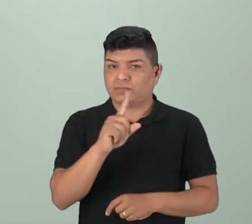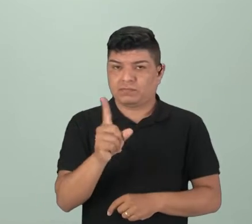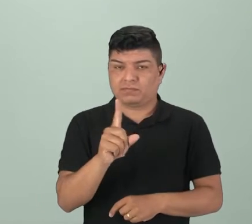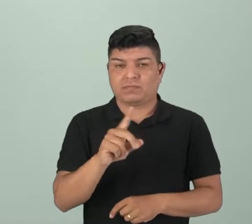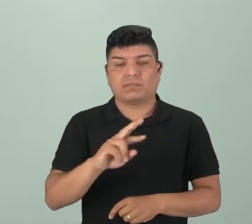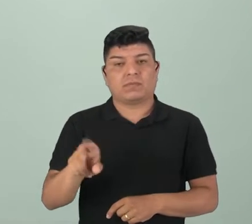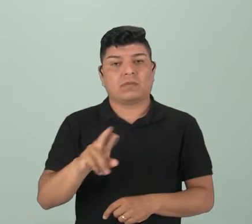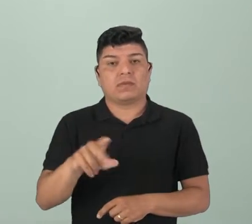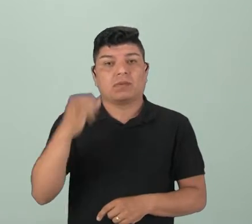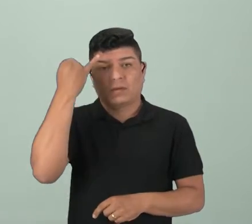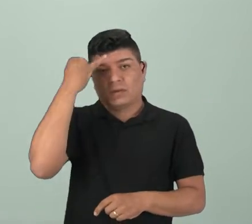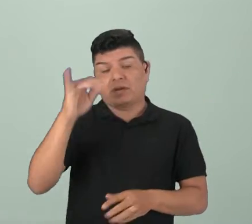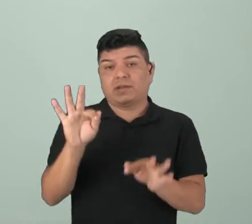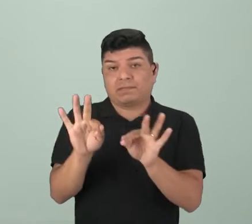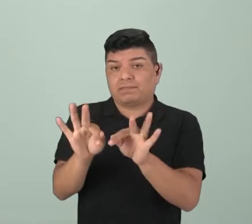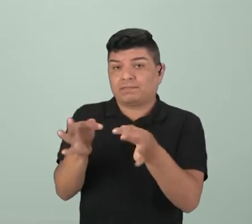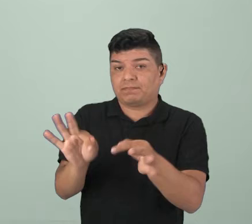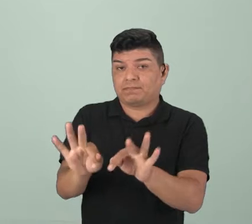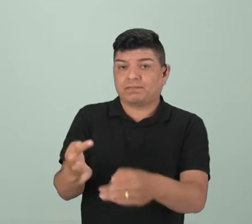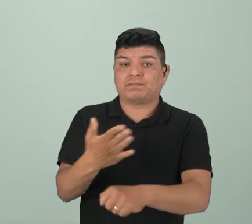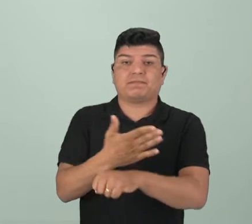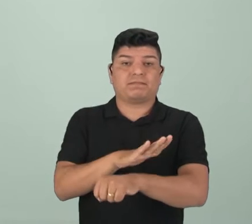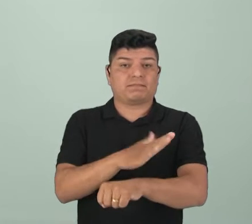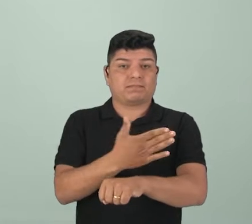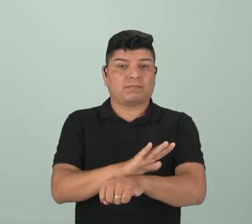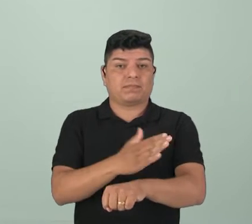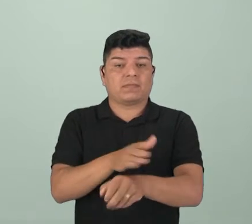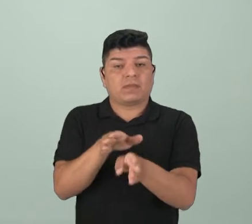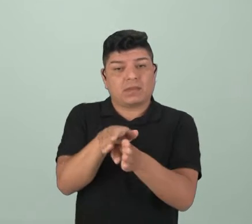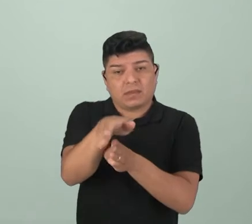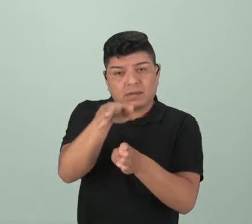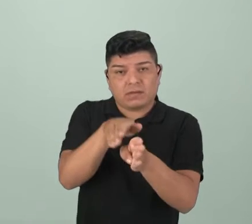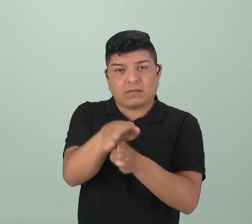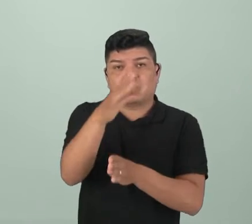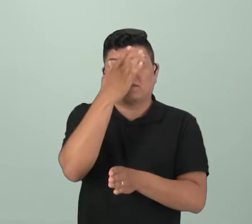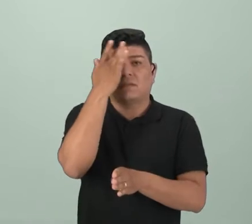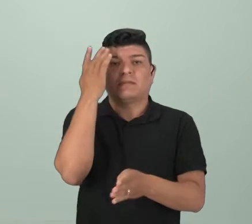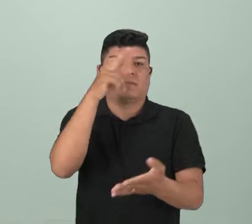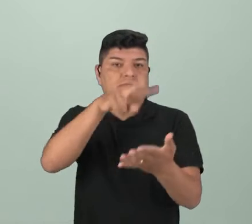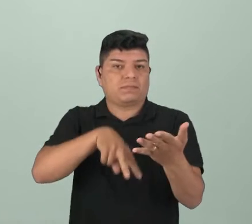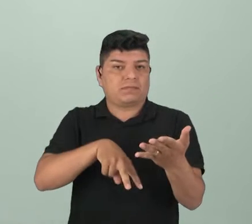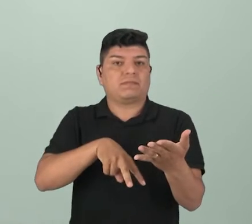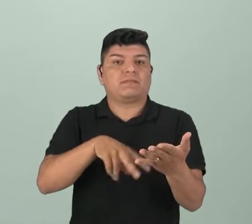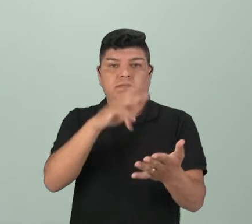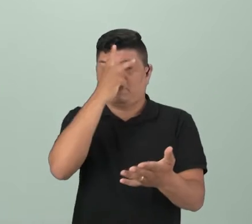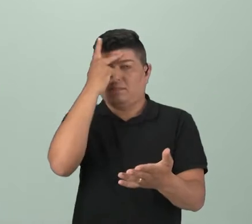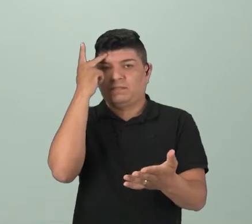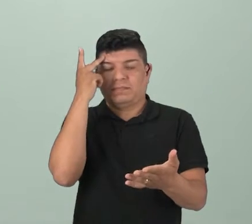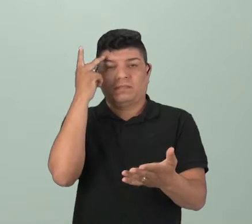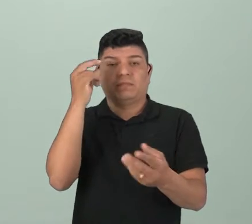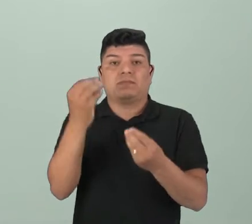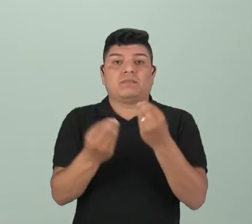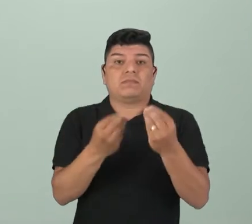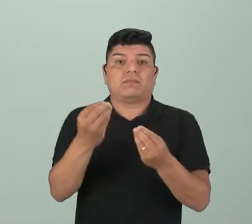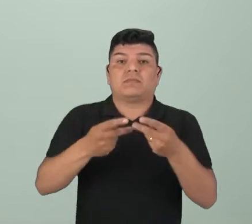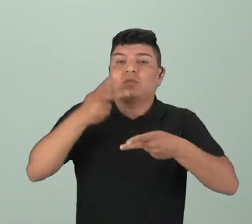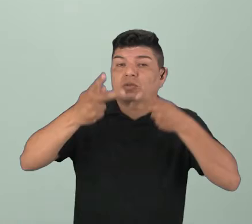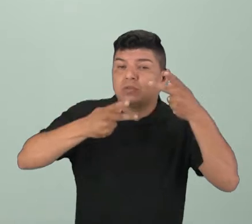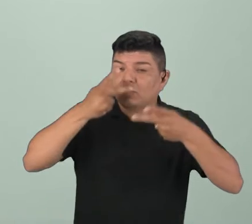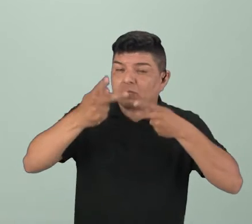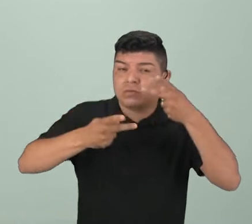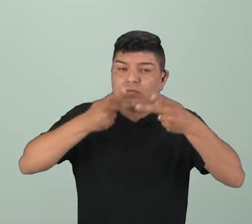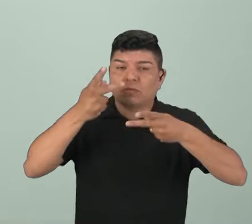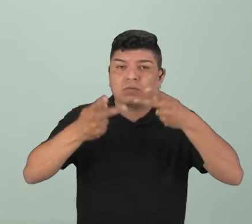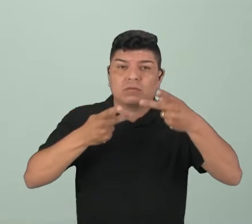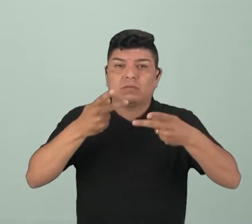eu vou apresentar a ideia de forma simples, prática, para eu orientar quem está lendo, situar o leitor do que eu estou falando,